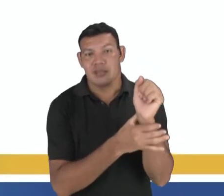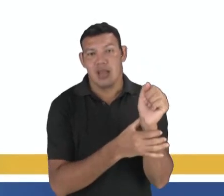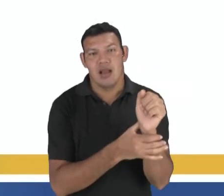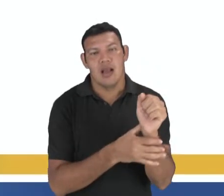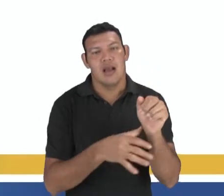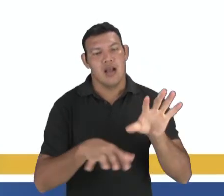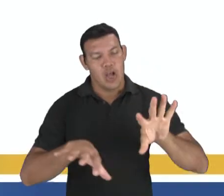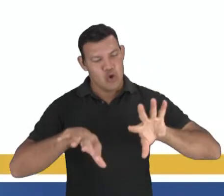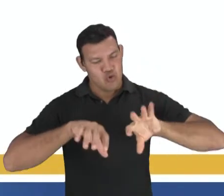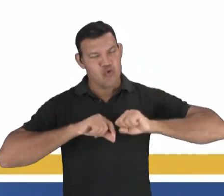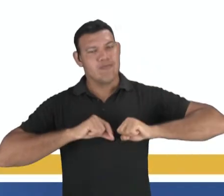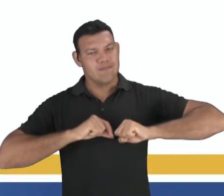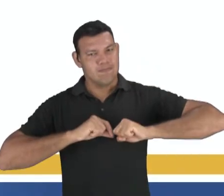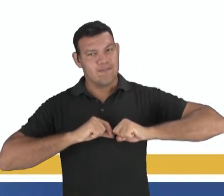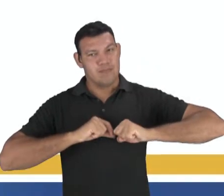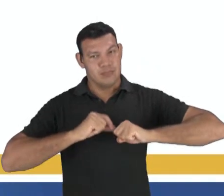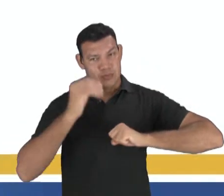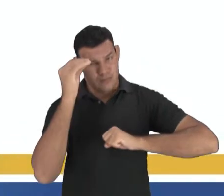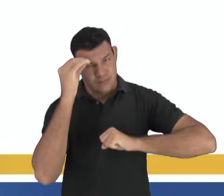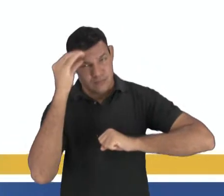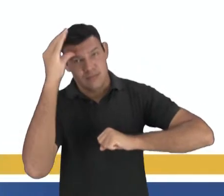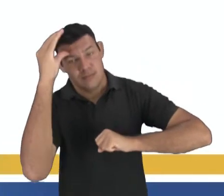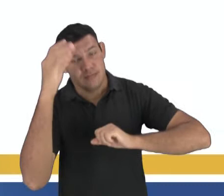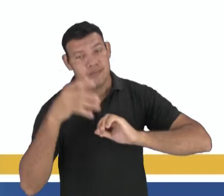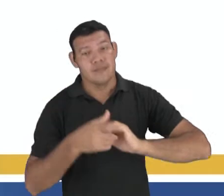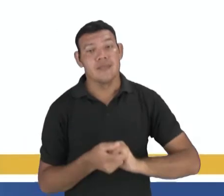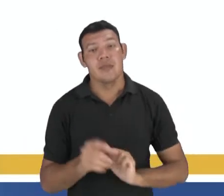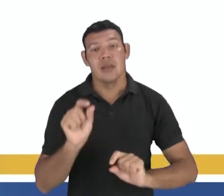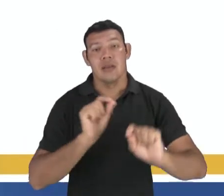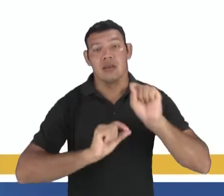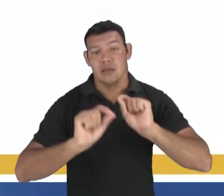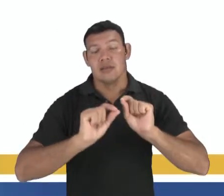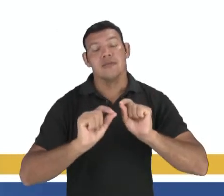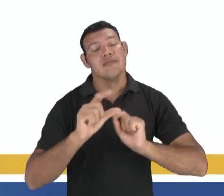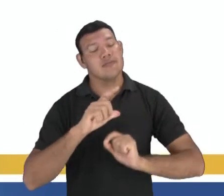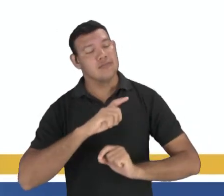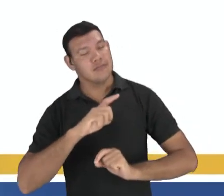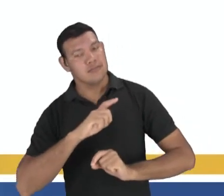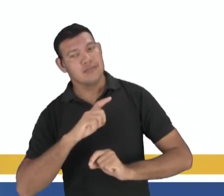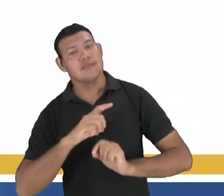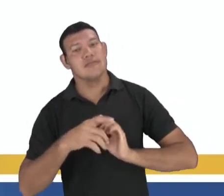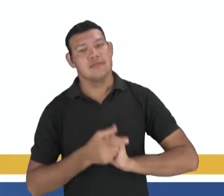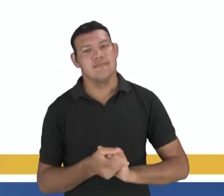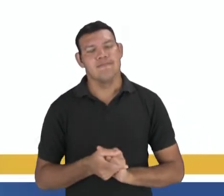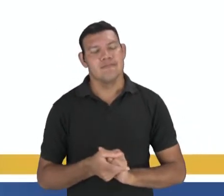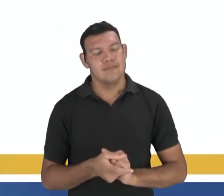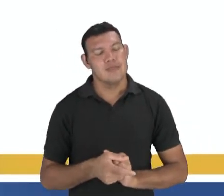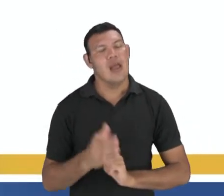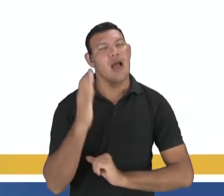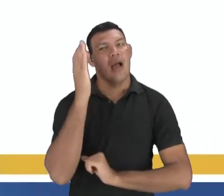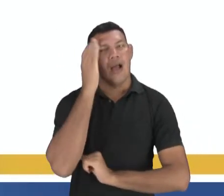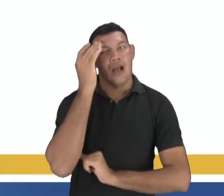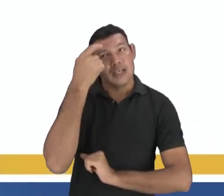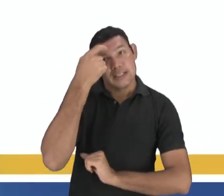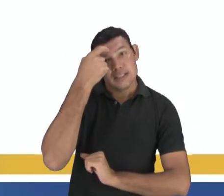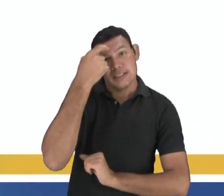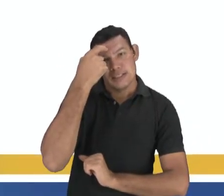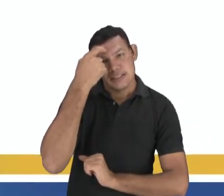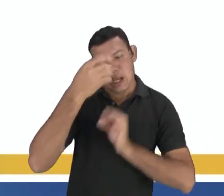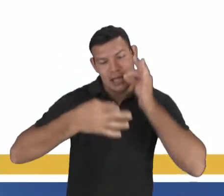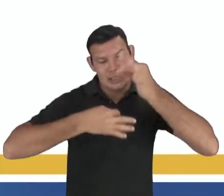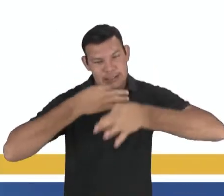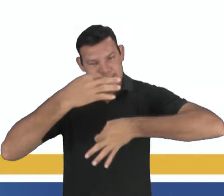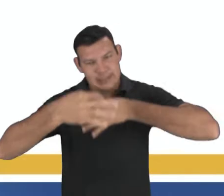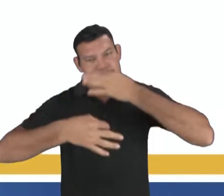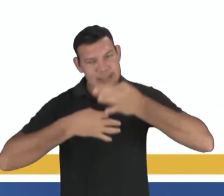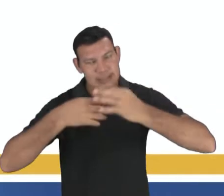luz do conhecimento, certo? Desse modo, temos o quê? O discernimento